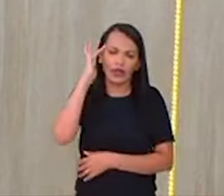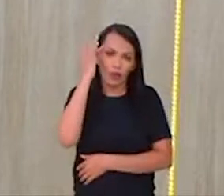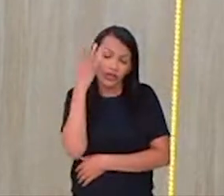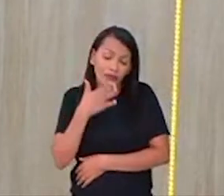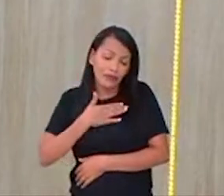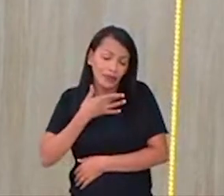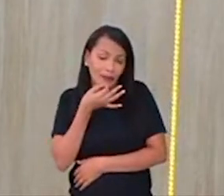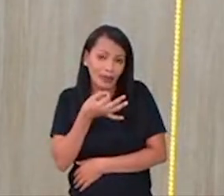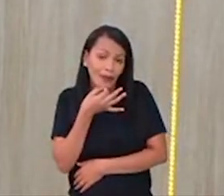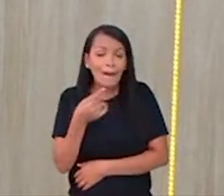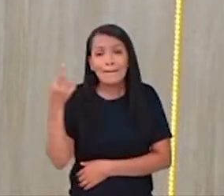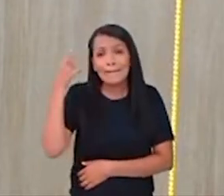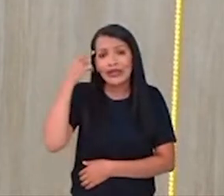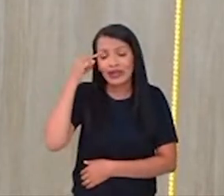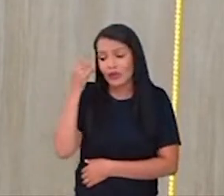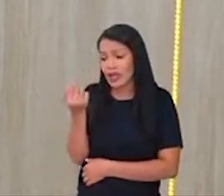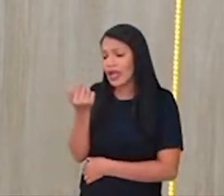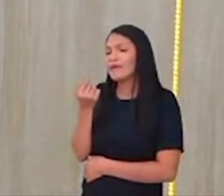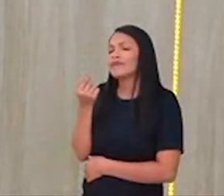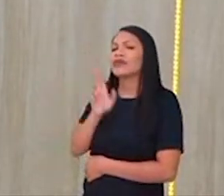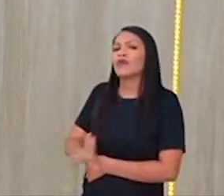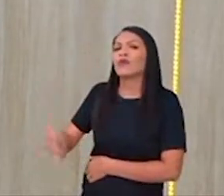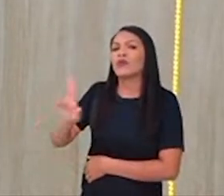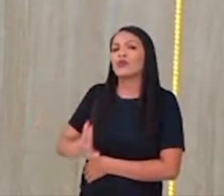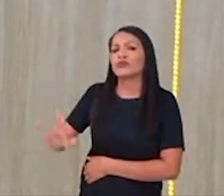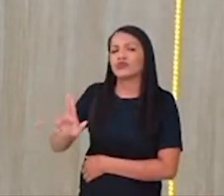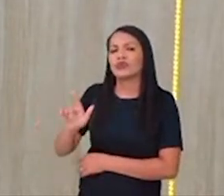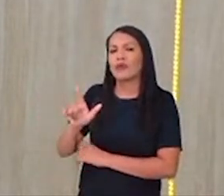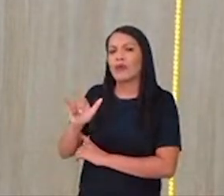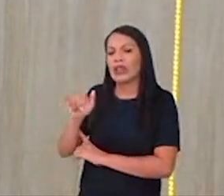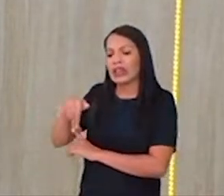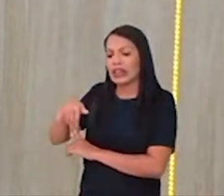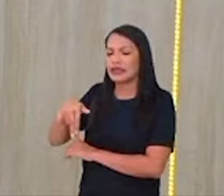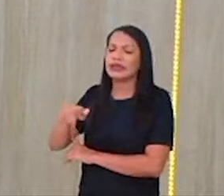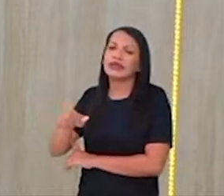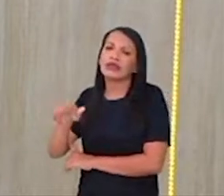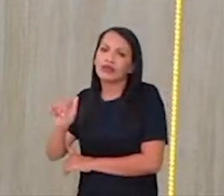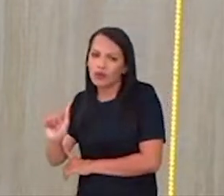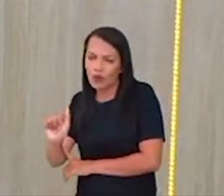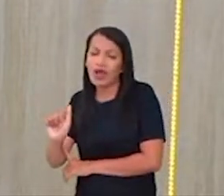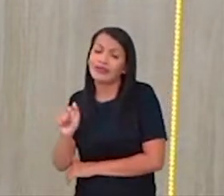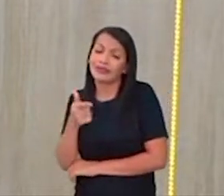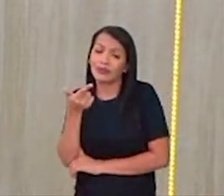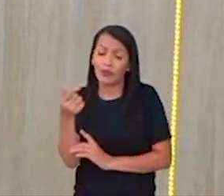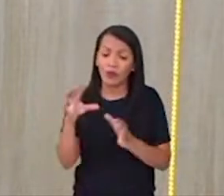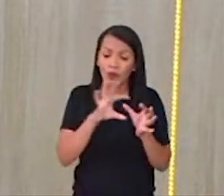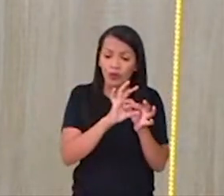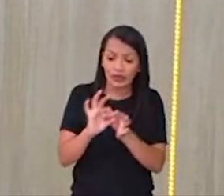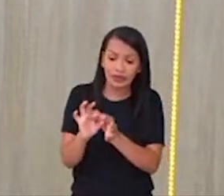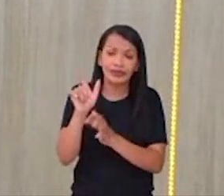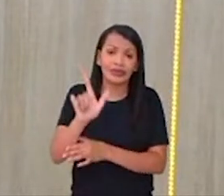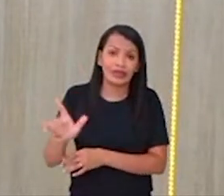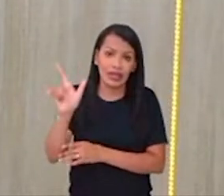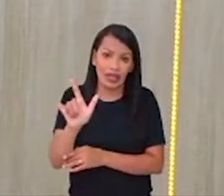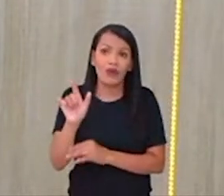opinião, pensar na diferença entre os usos da língua dentro de um contexto literário do que ir simplesmente ao